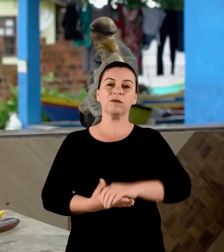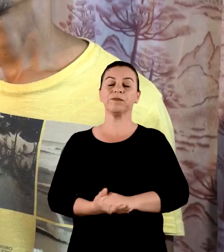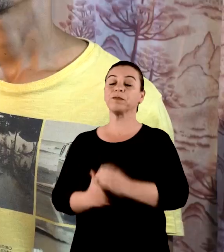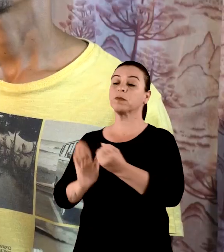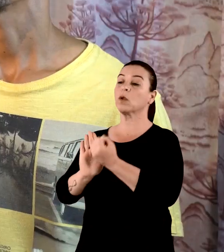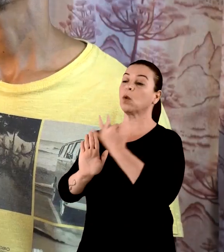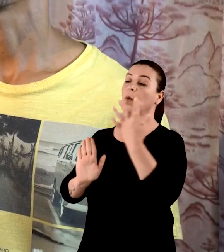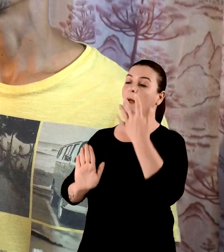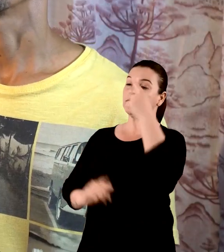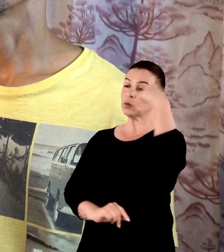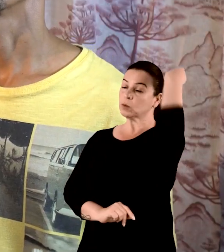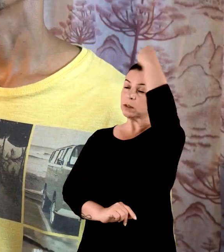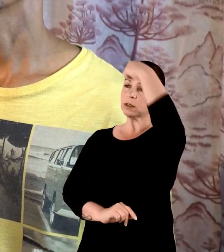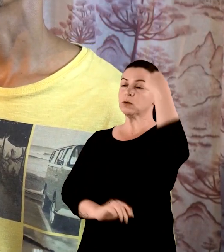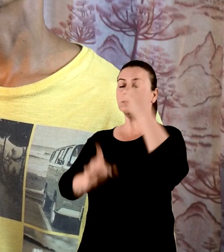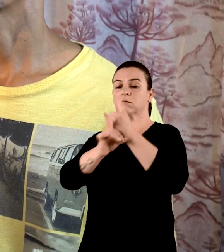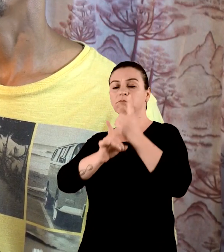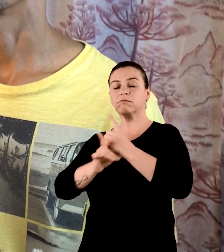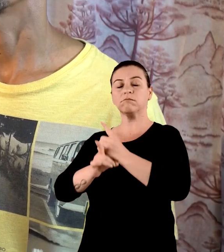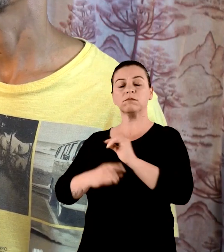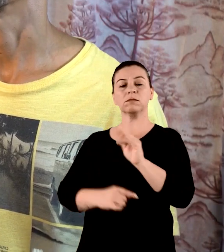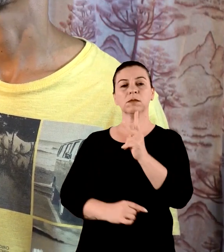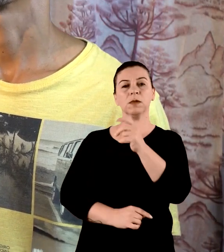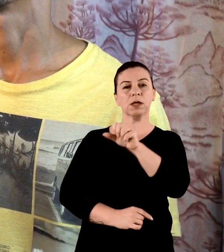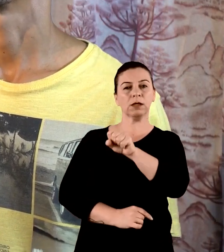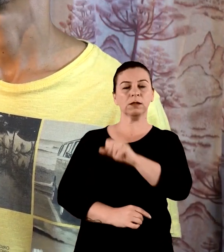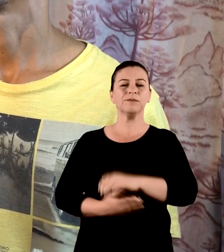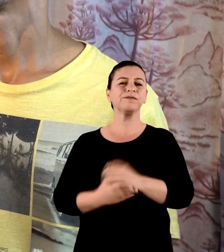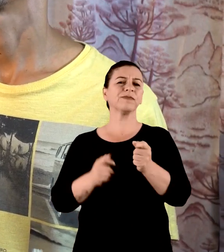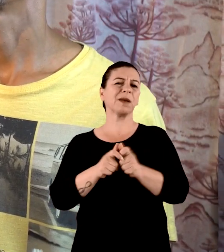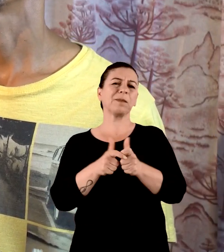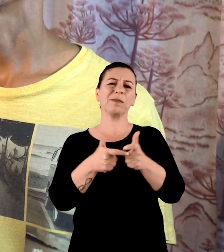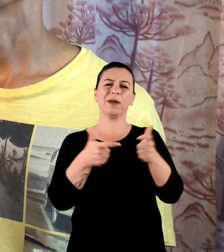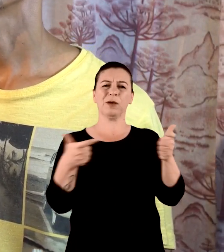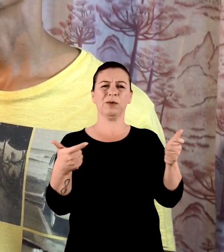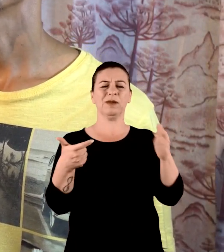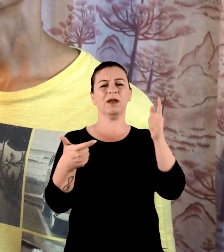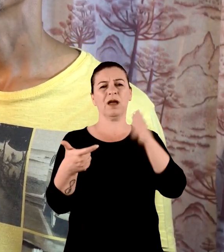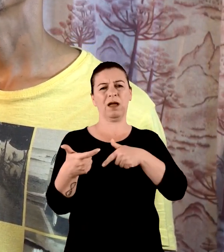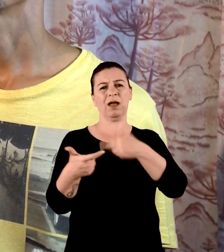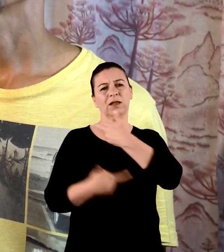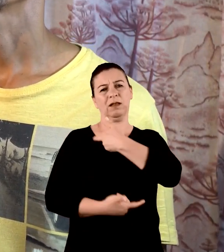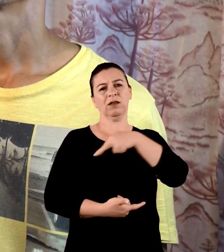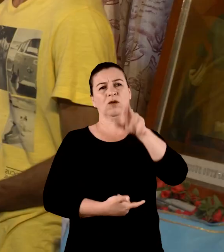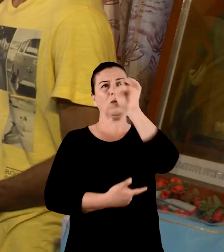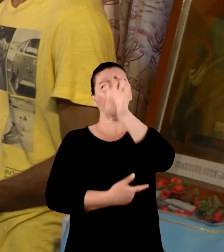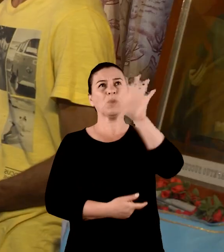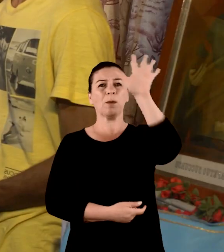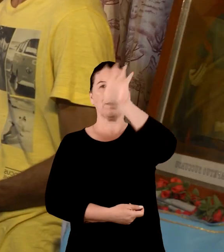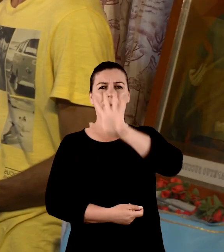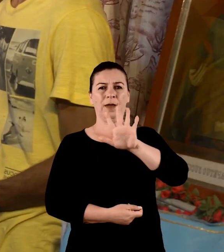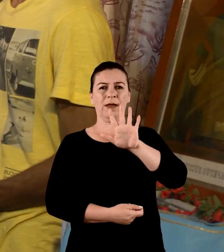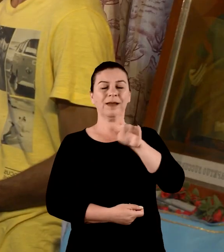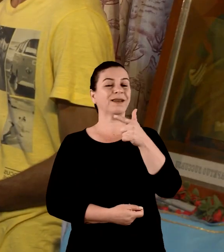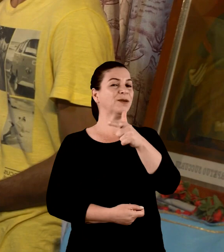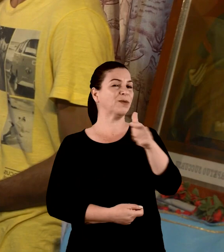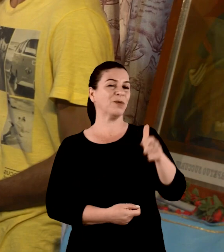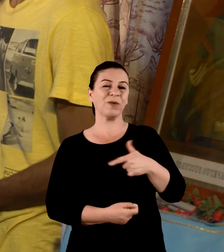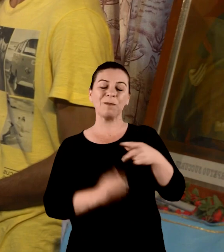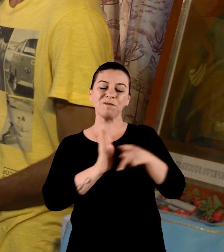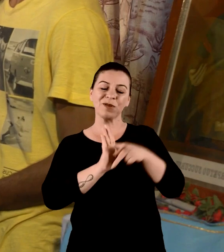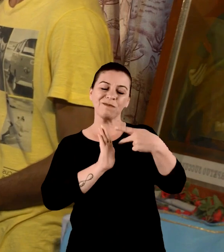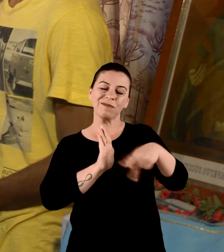levar. Quais os santos que são encontrados nas ilhas? A maioria da devoção europeia, quer dizer, que não